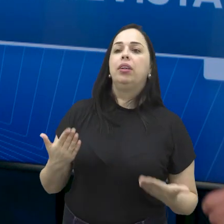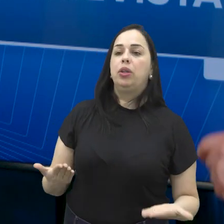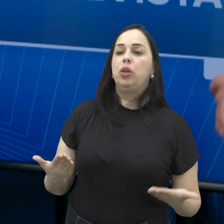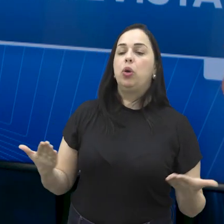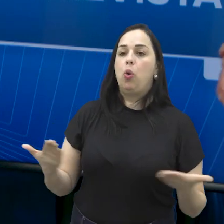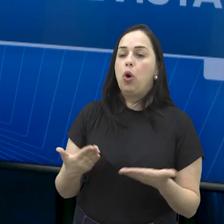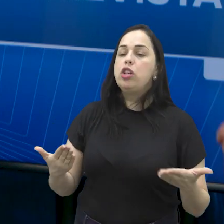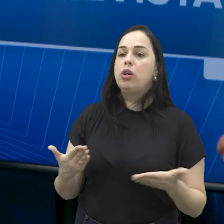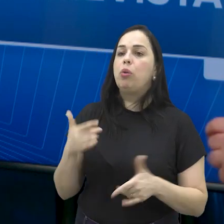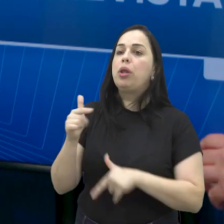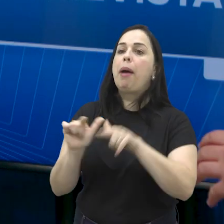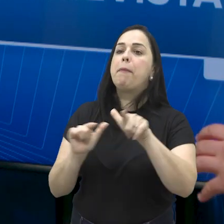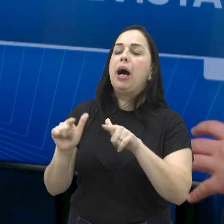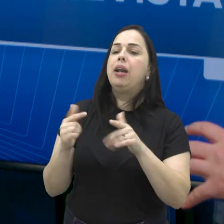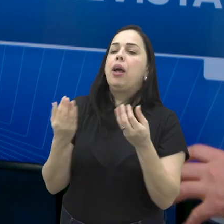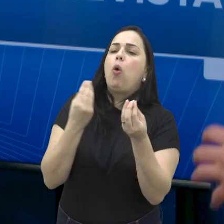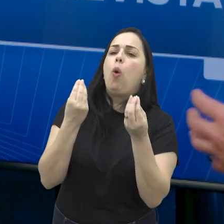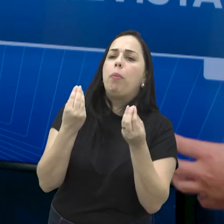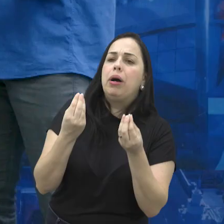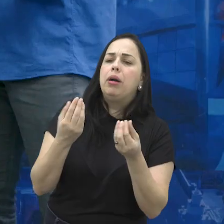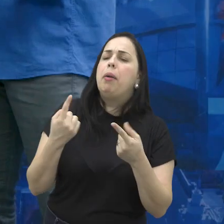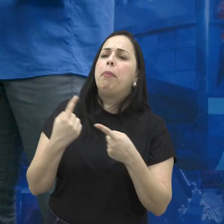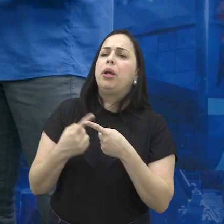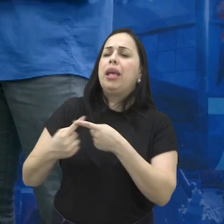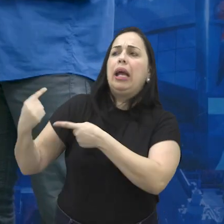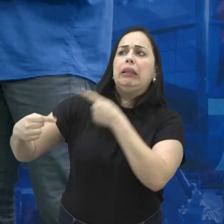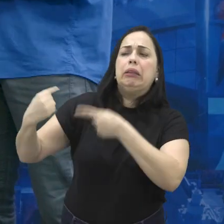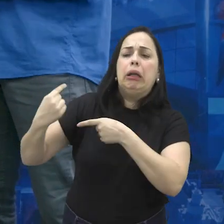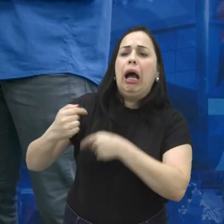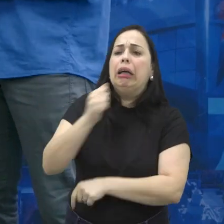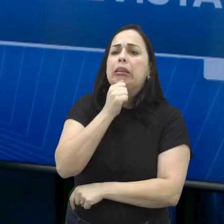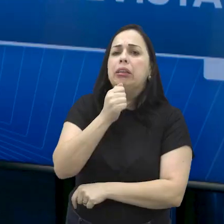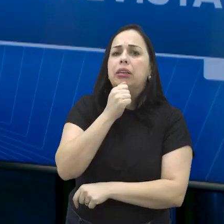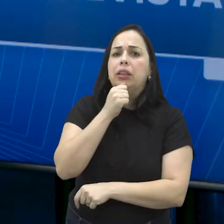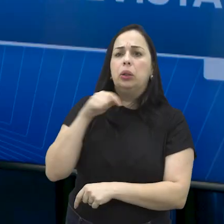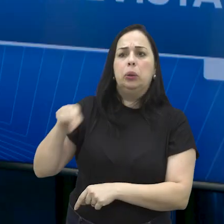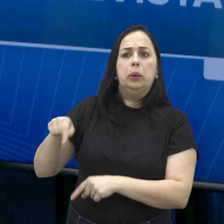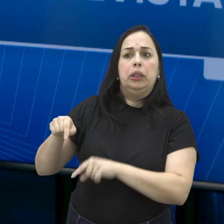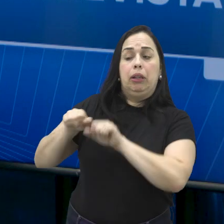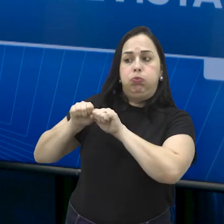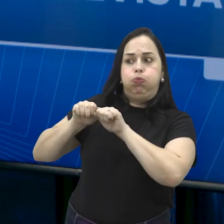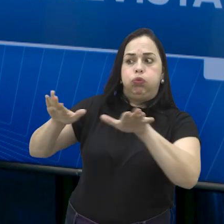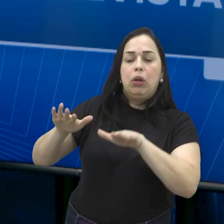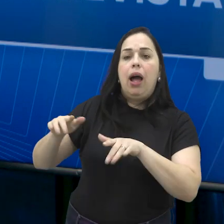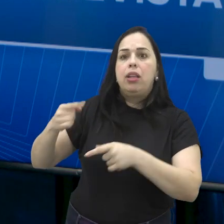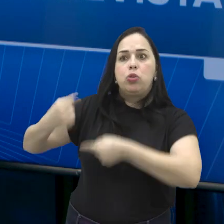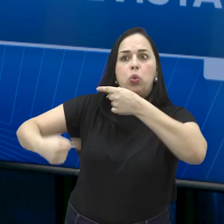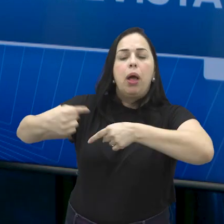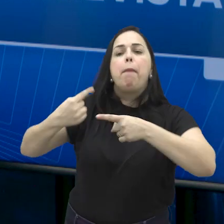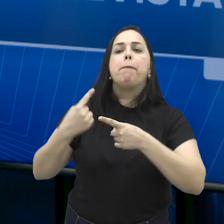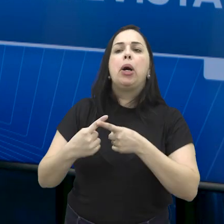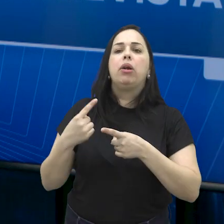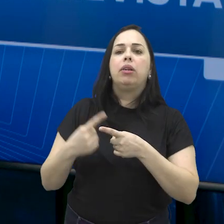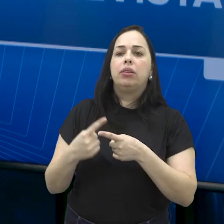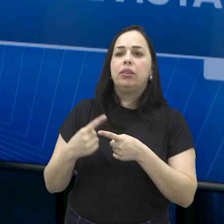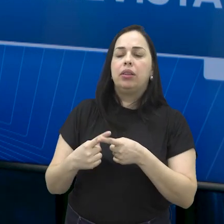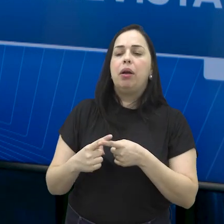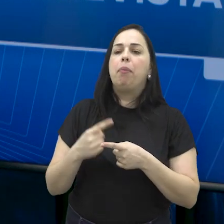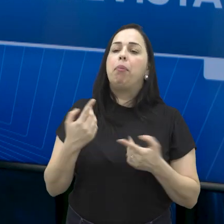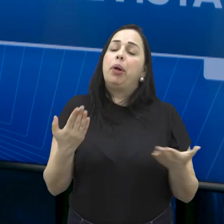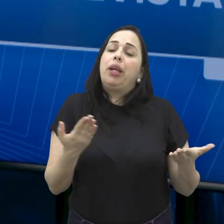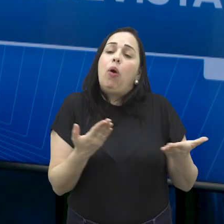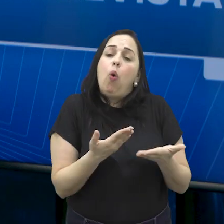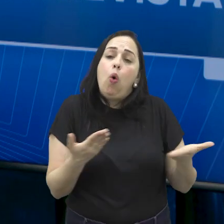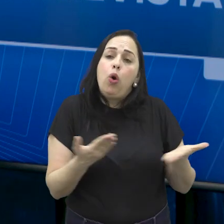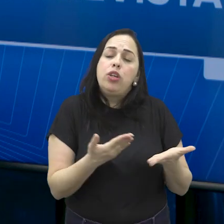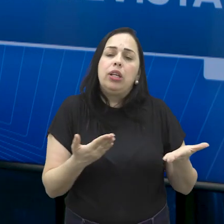modelo de trabalho atual? Por que essa pauta ganhou tanta mobilização? Essa pauta ganhou muita mobilização por causa desse nosso